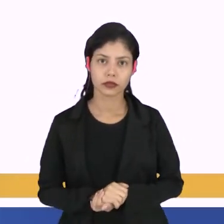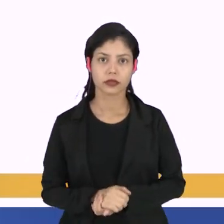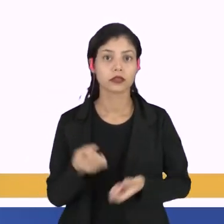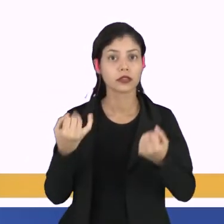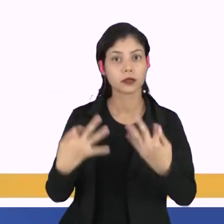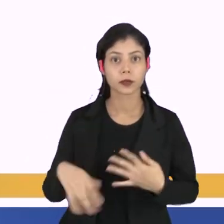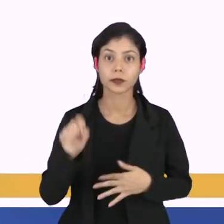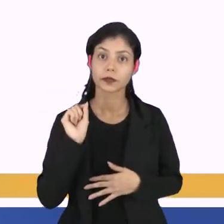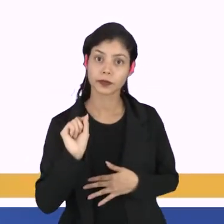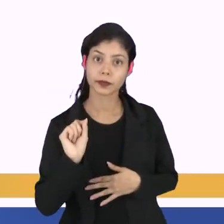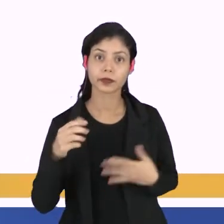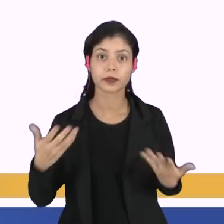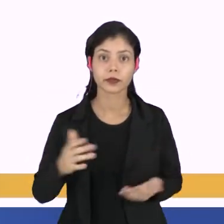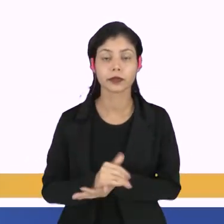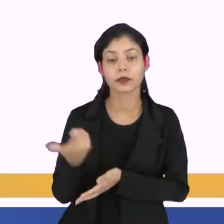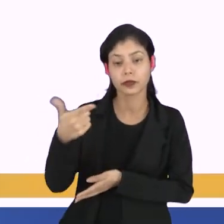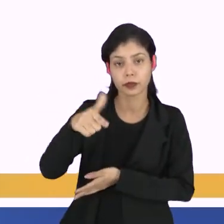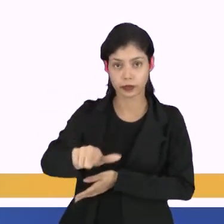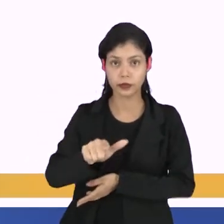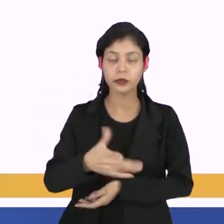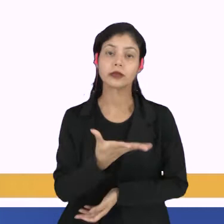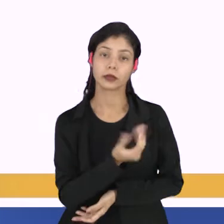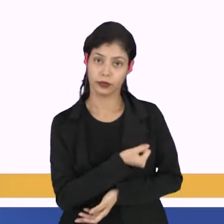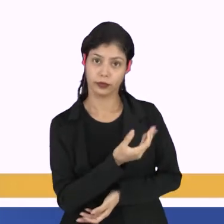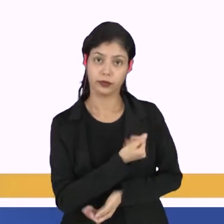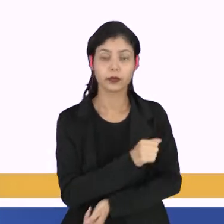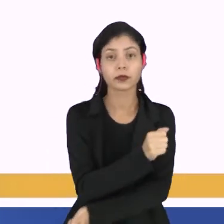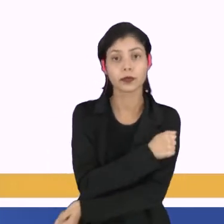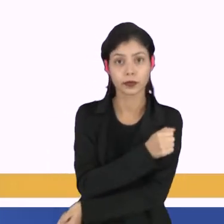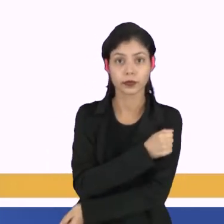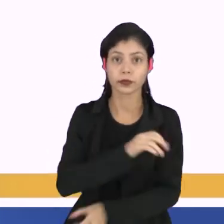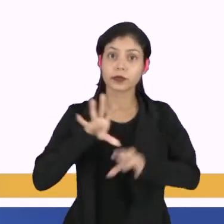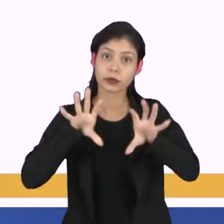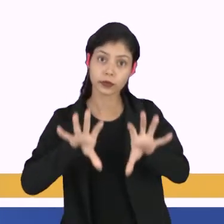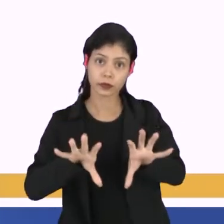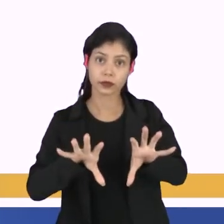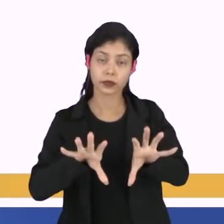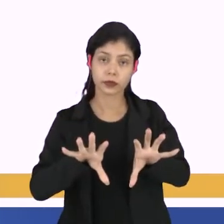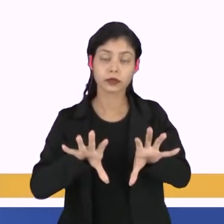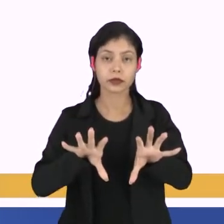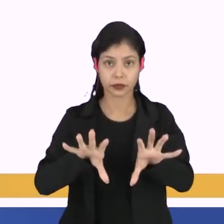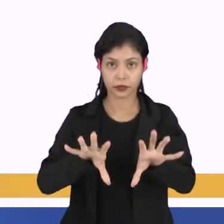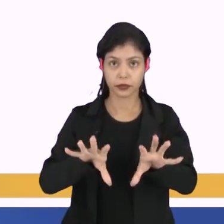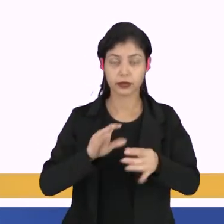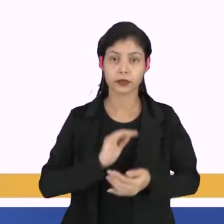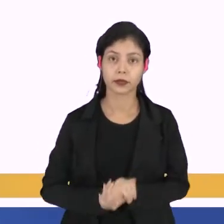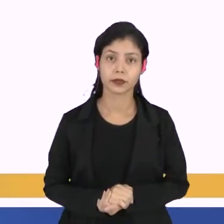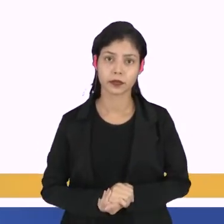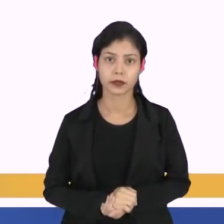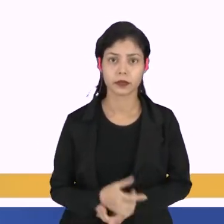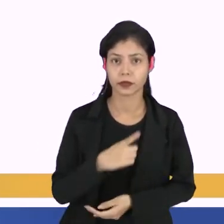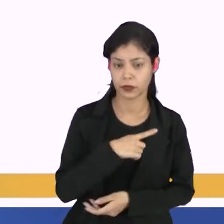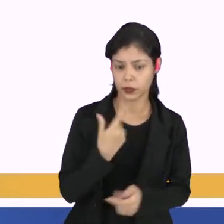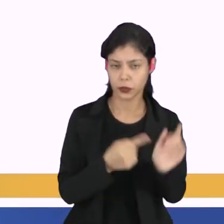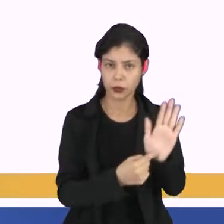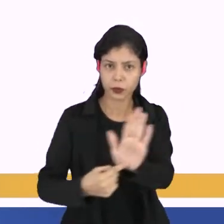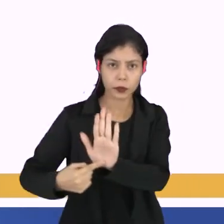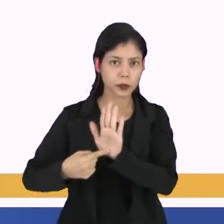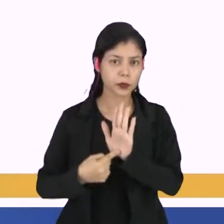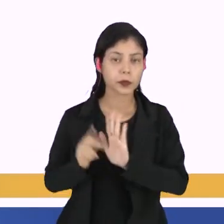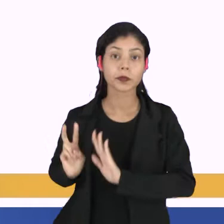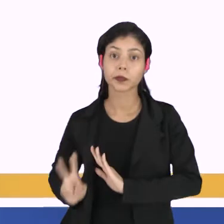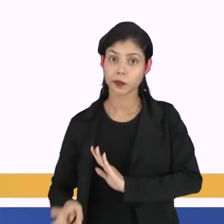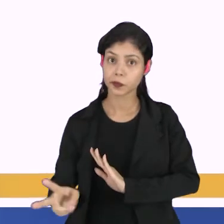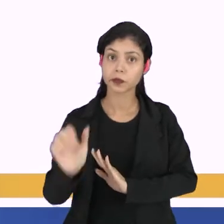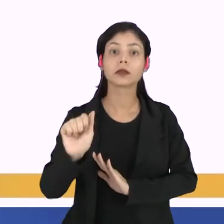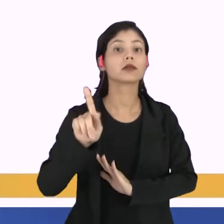implica dizer, novamente, que o número de alunos nessa situação, ela está representando a